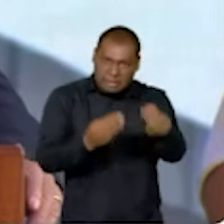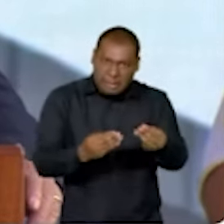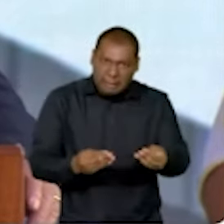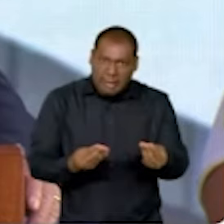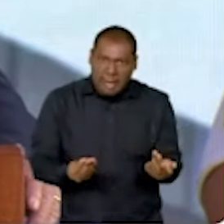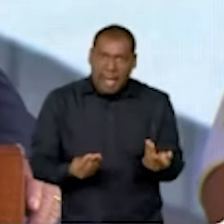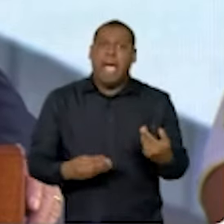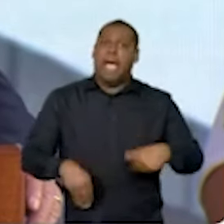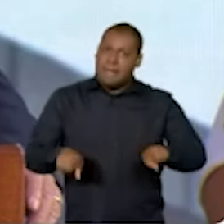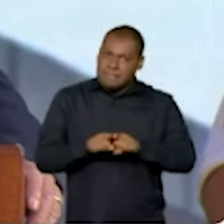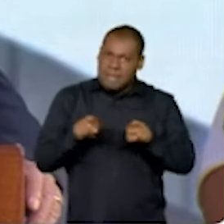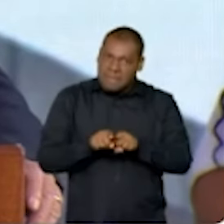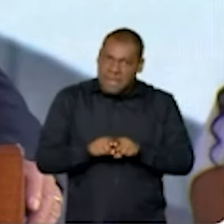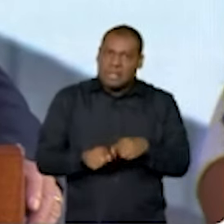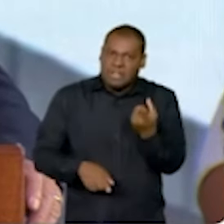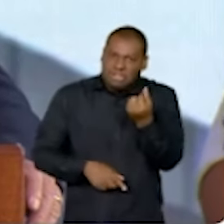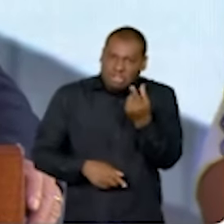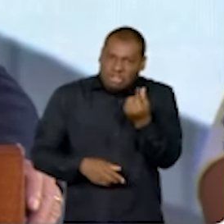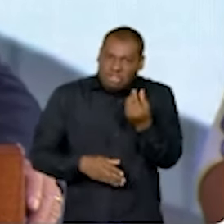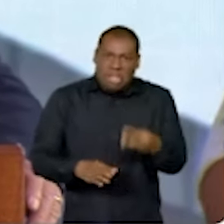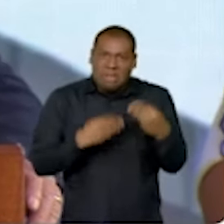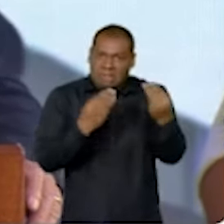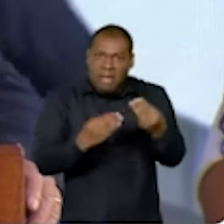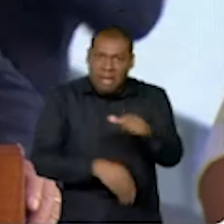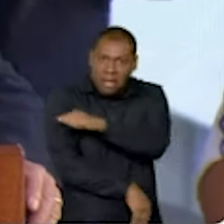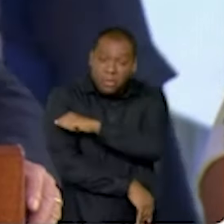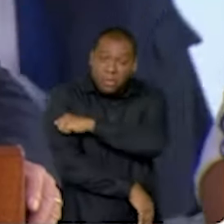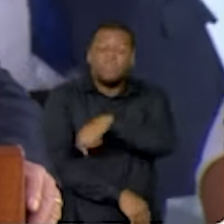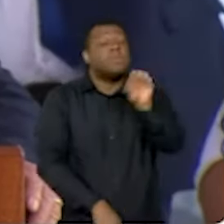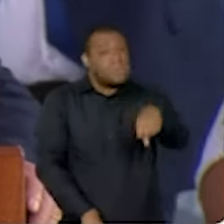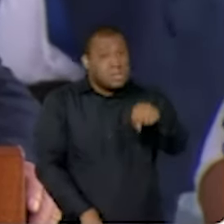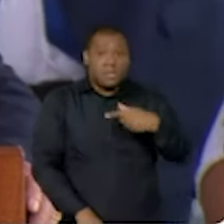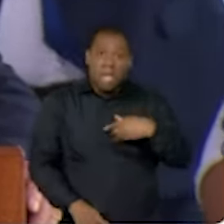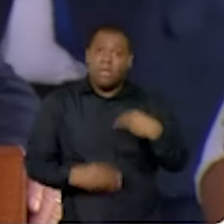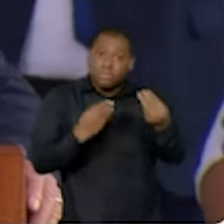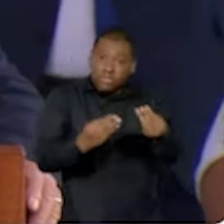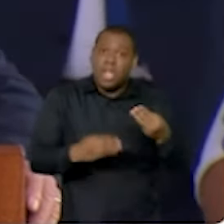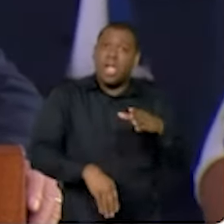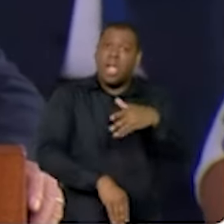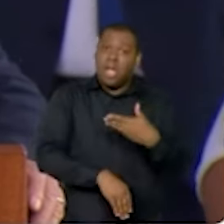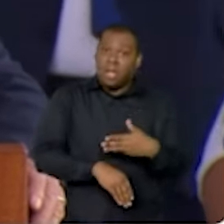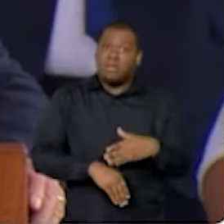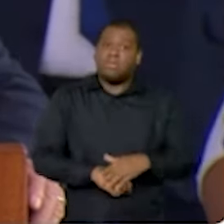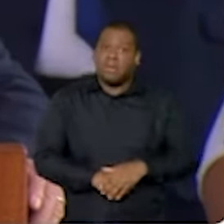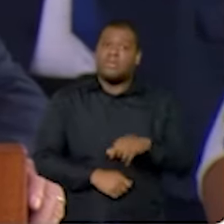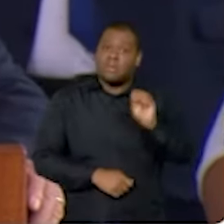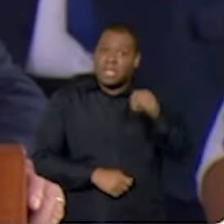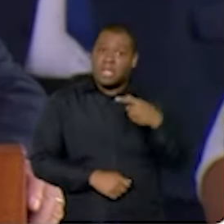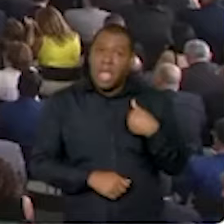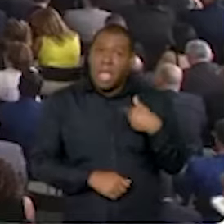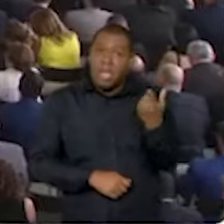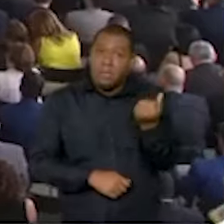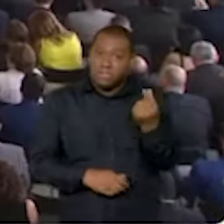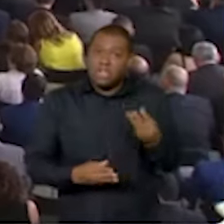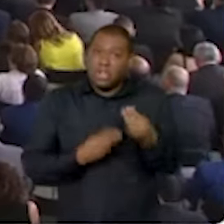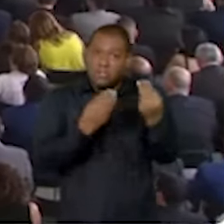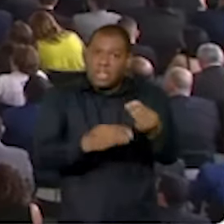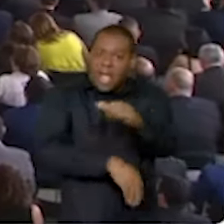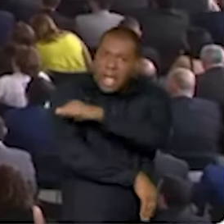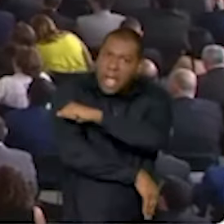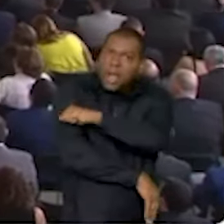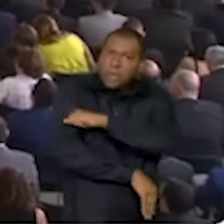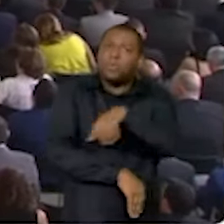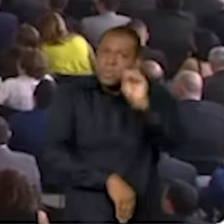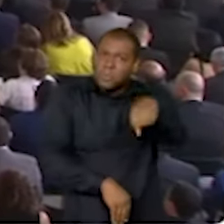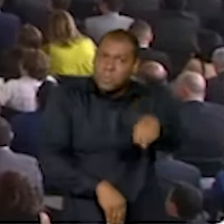dar. Vamos dar porque nós queremos que vocês estudem e que vocês sejam motivo de orgulho do pai